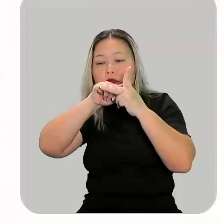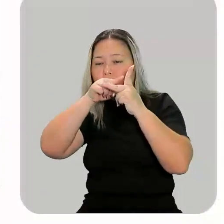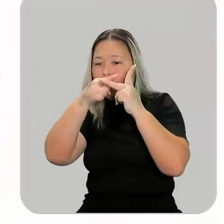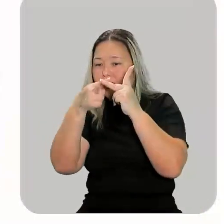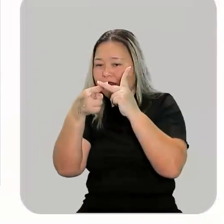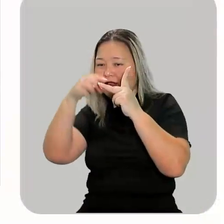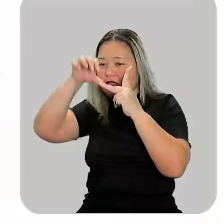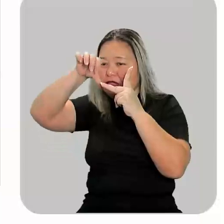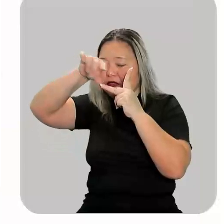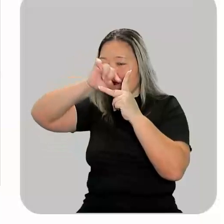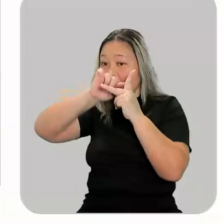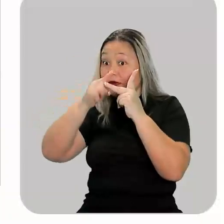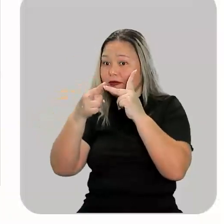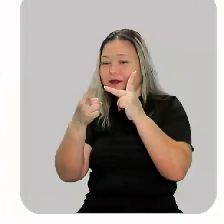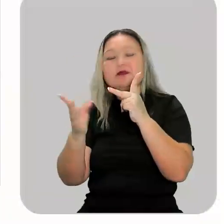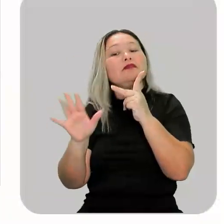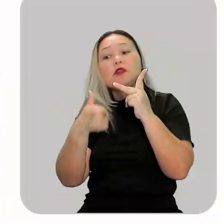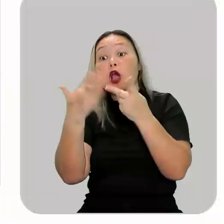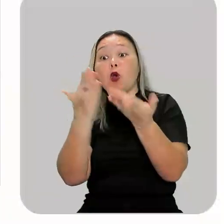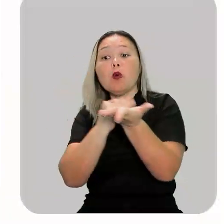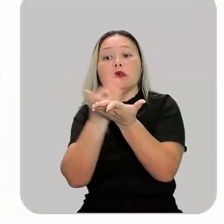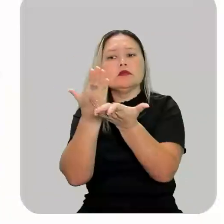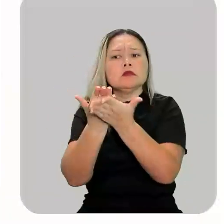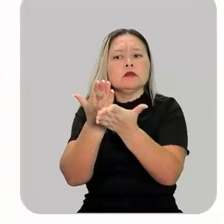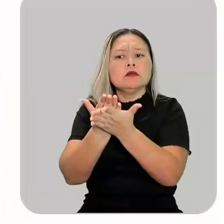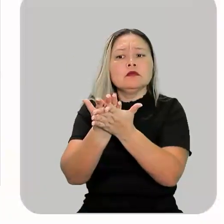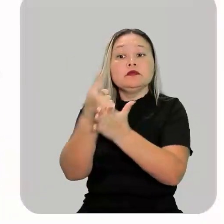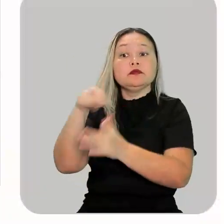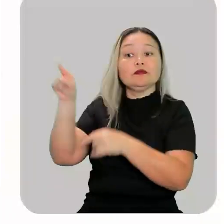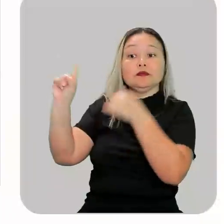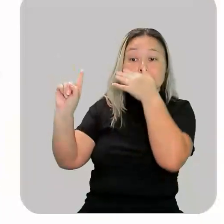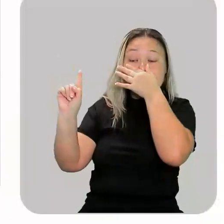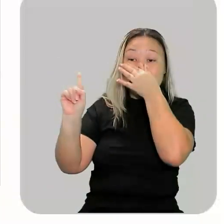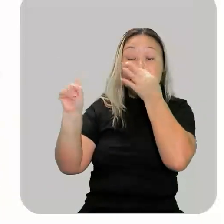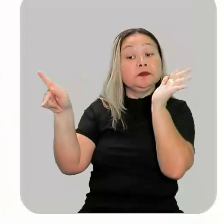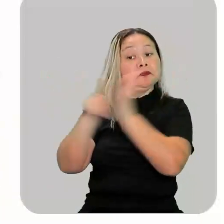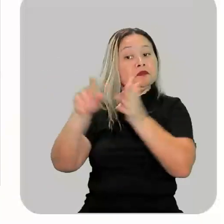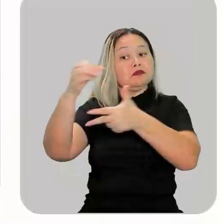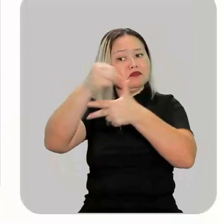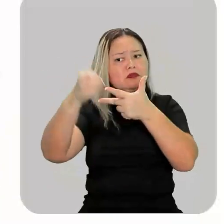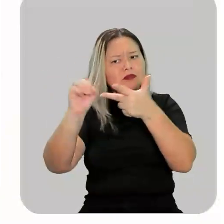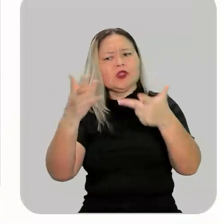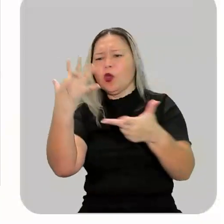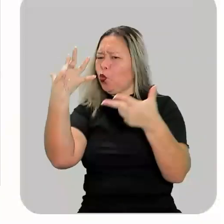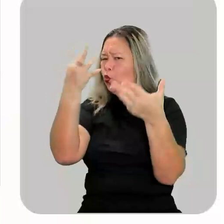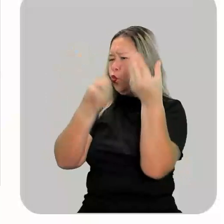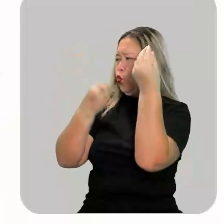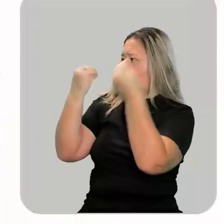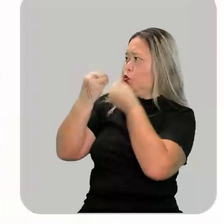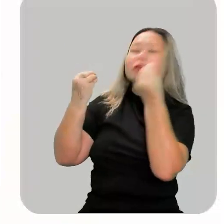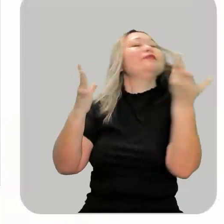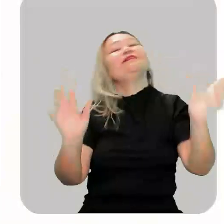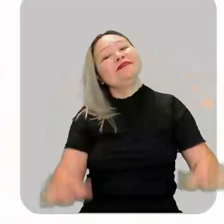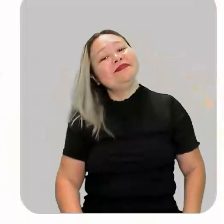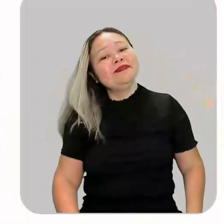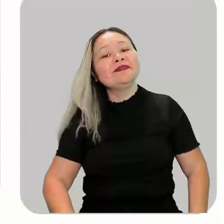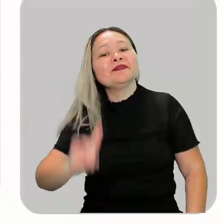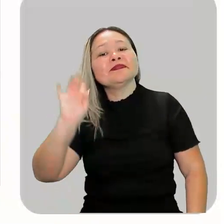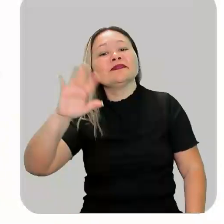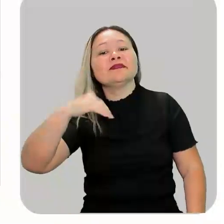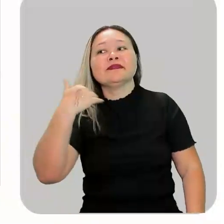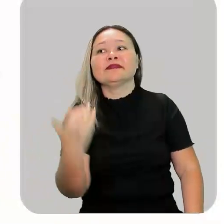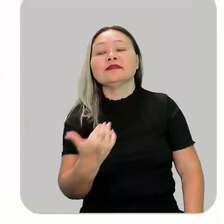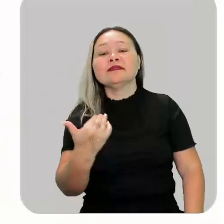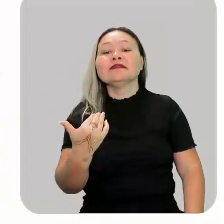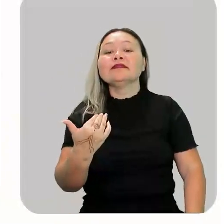vai relembrando. Já começa até a fazer estudos em cima do gráfico do Enem. Olha aí, ó, que coisa mais bonitinha. Que lindo. Depois